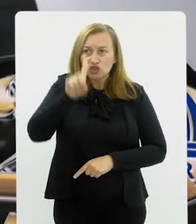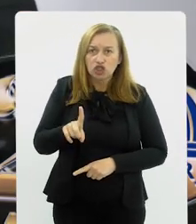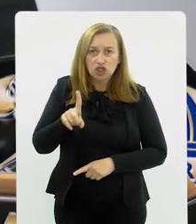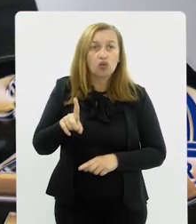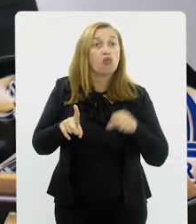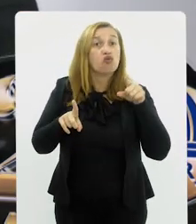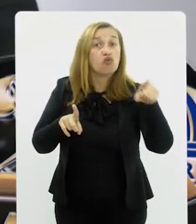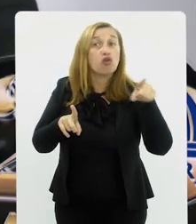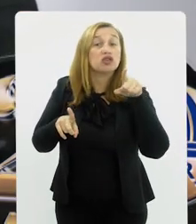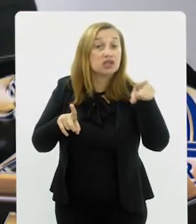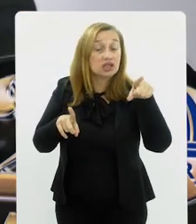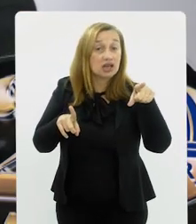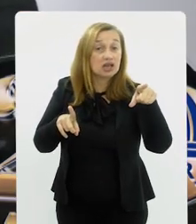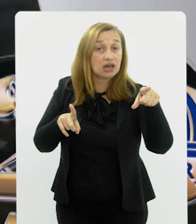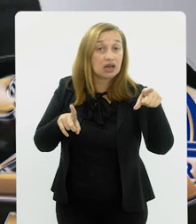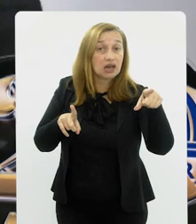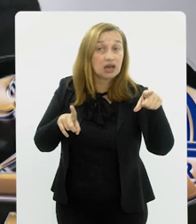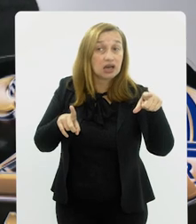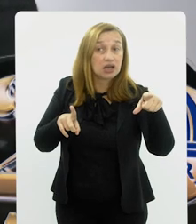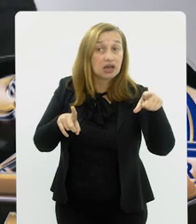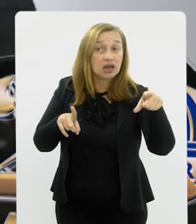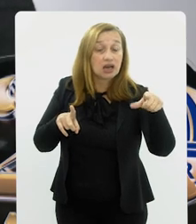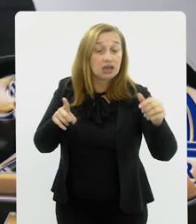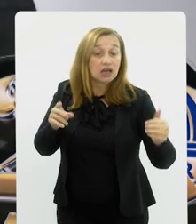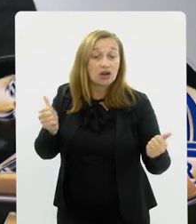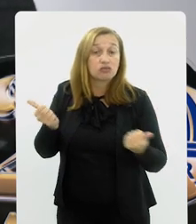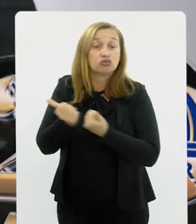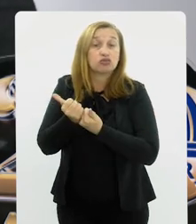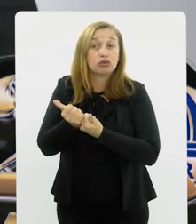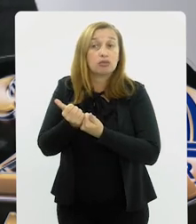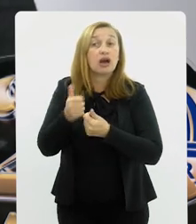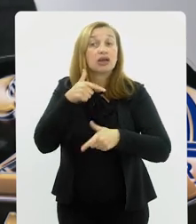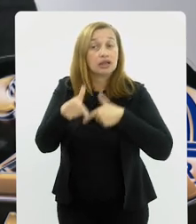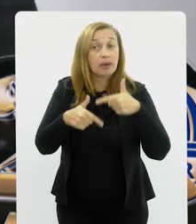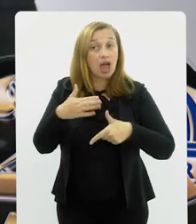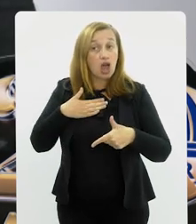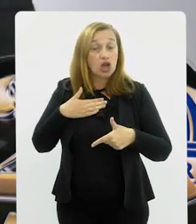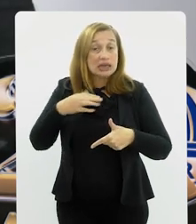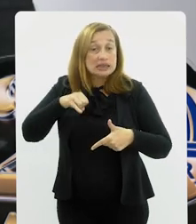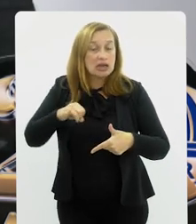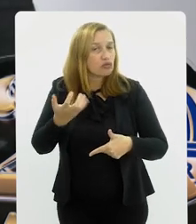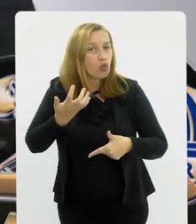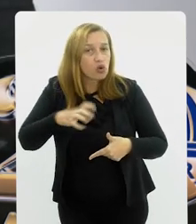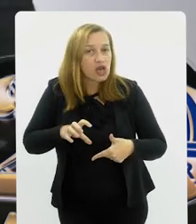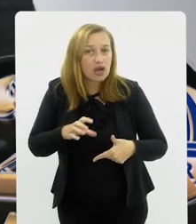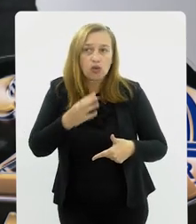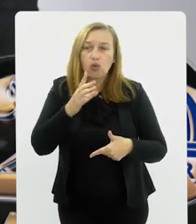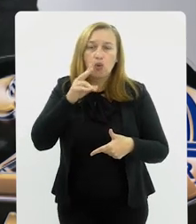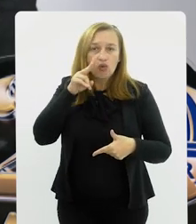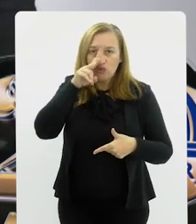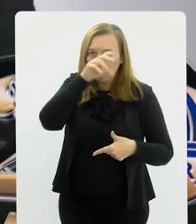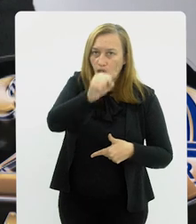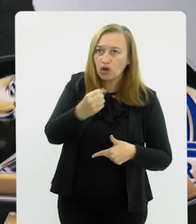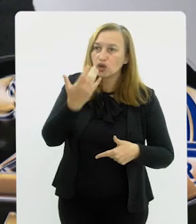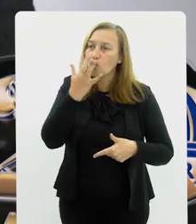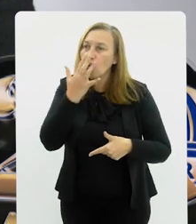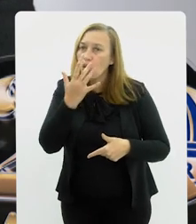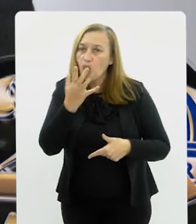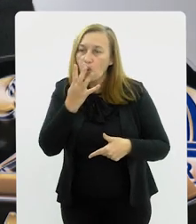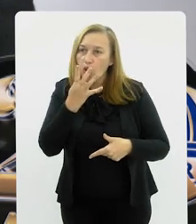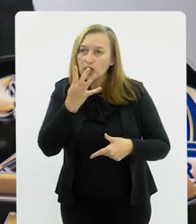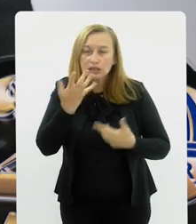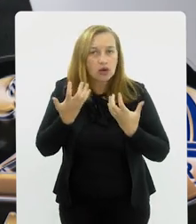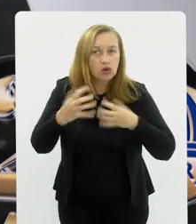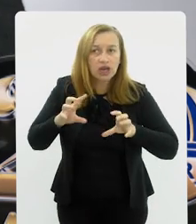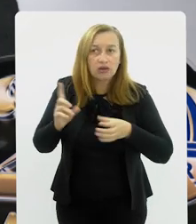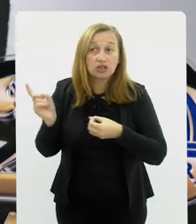sou o diretor, você tem que fazer, você é a extensão do meu trabalho. Se eu estou dizendo que não uso cor fluorescente, eu não vou usar cor fluorescente.